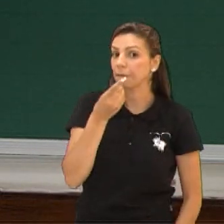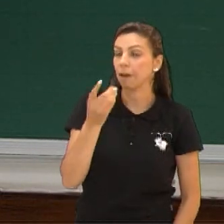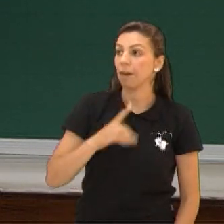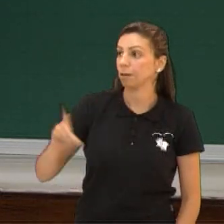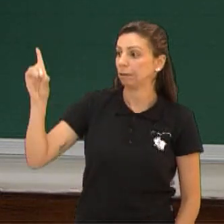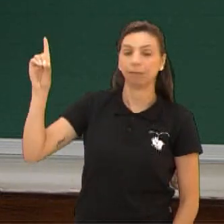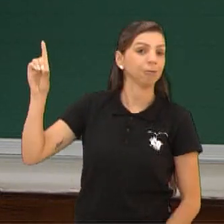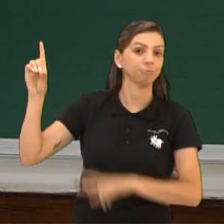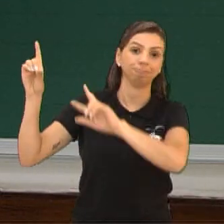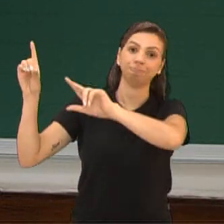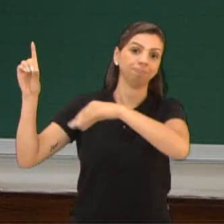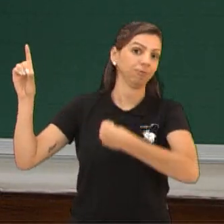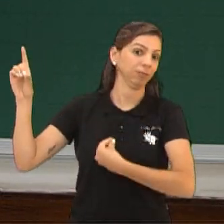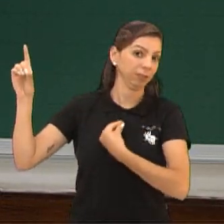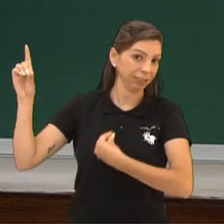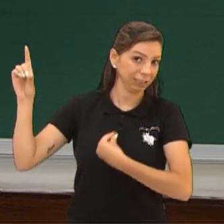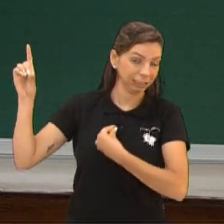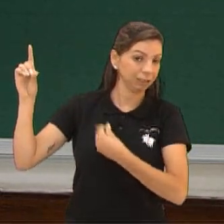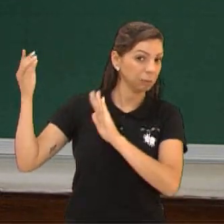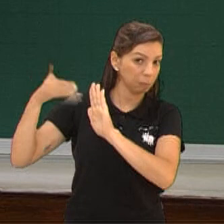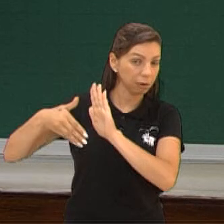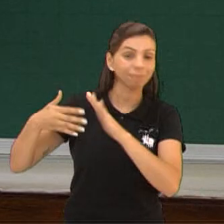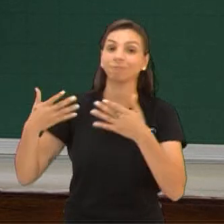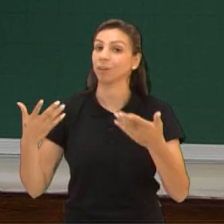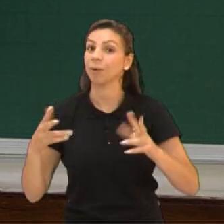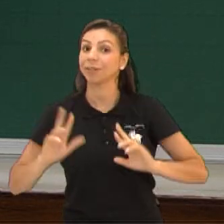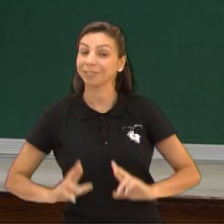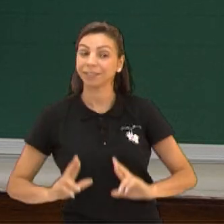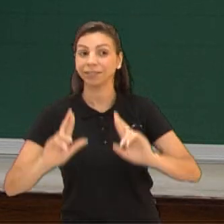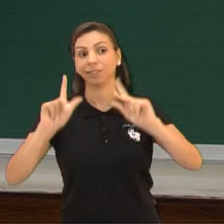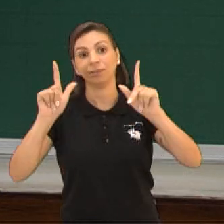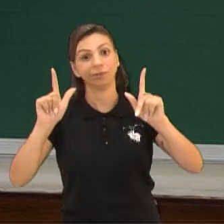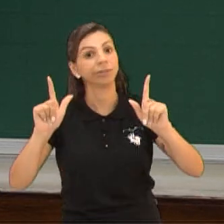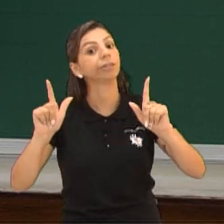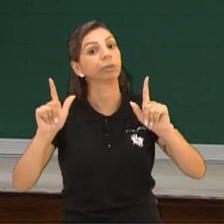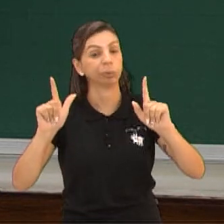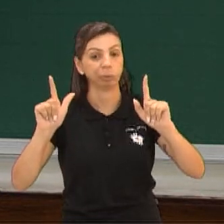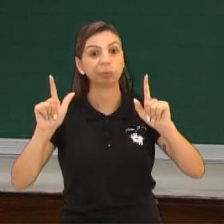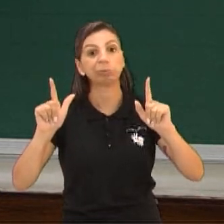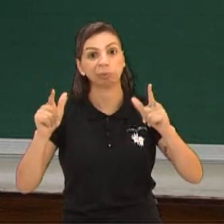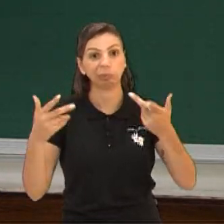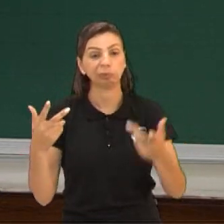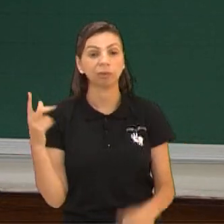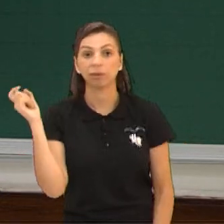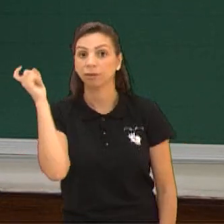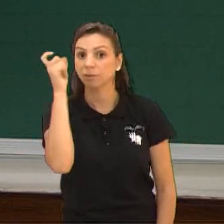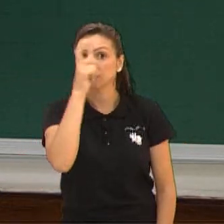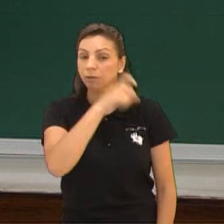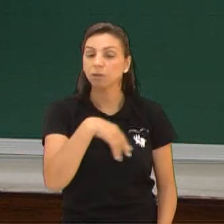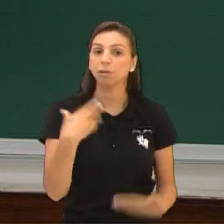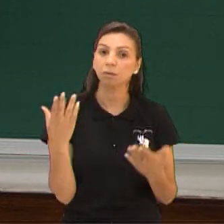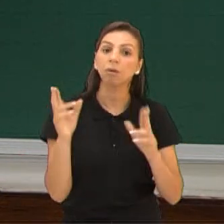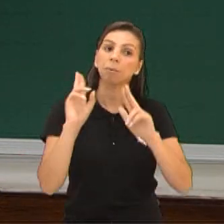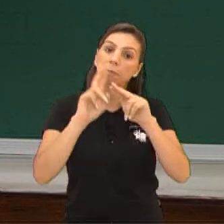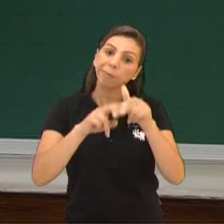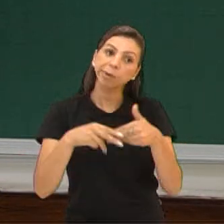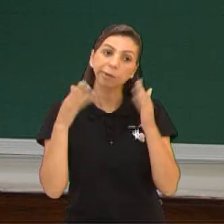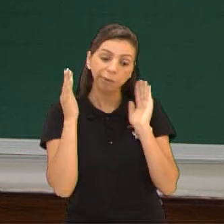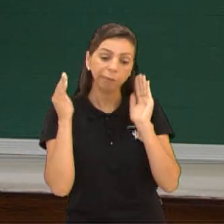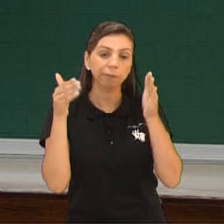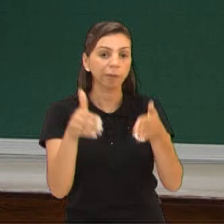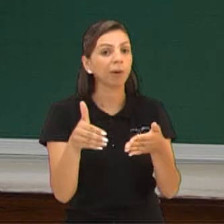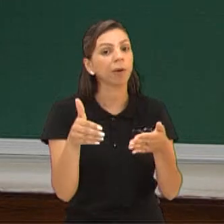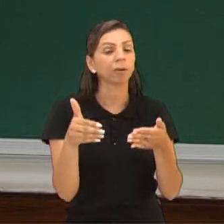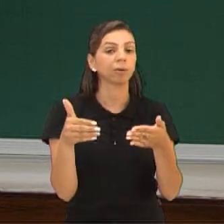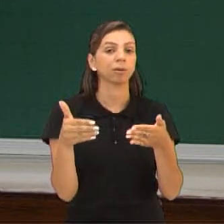existe? Difícil, né? Difícil dizer o nômenon de Deus. Então, por isso, a gente não se dedica, ou não deveria